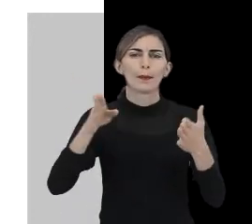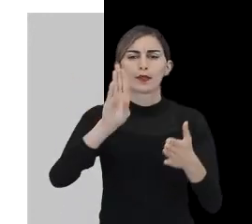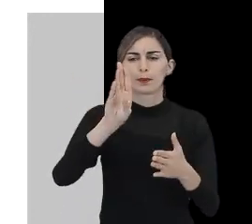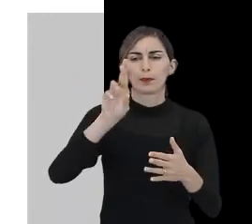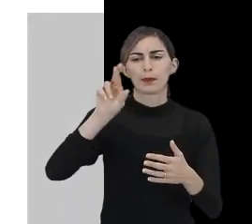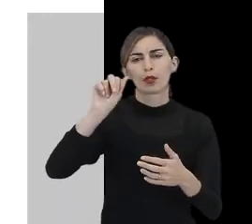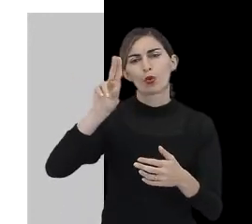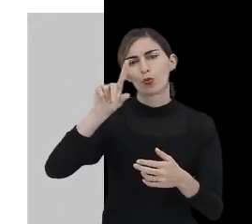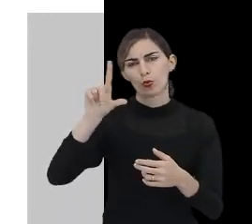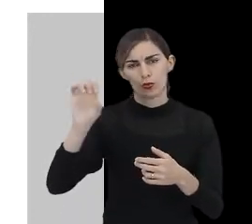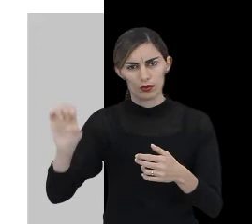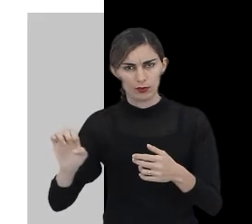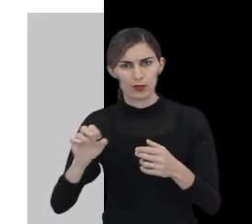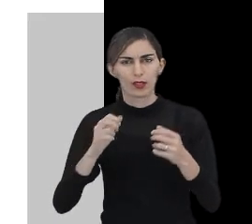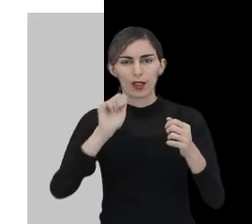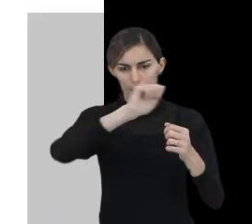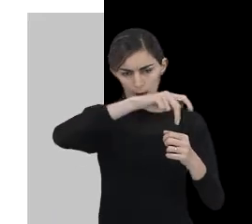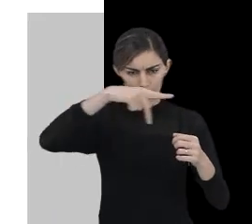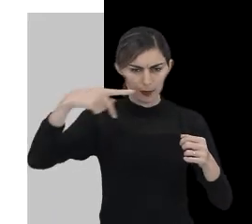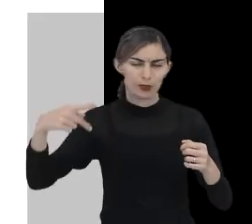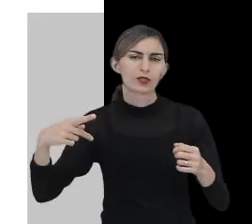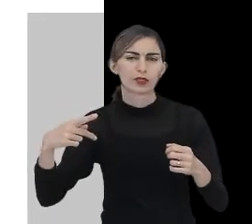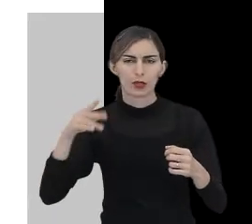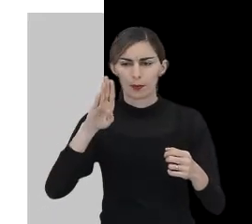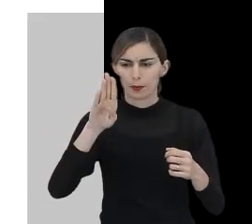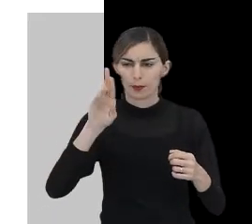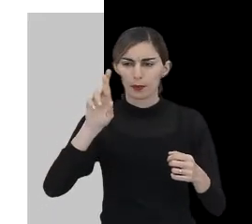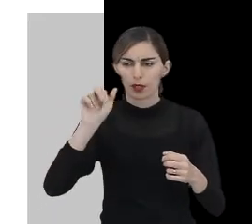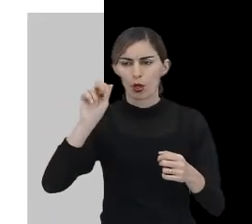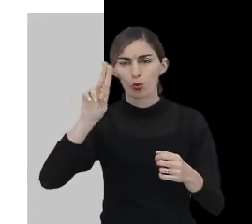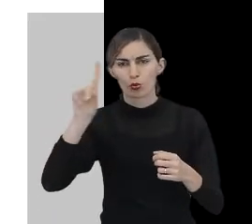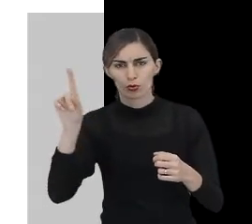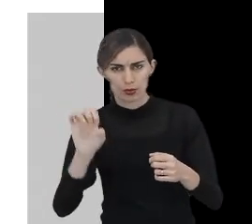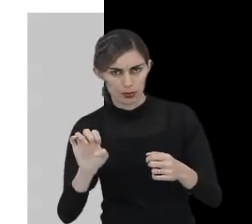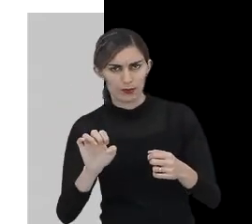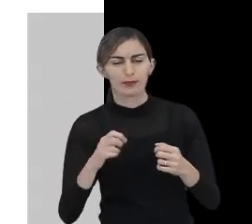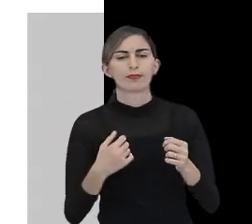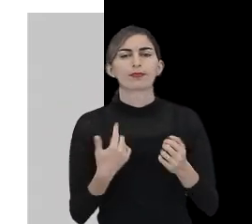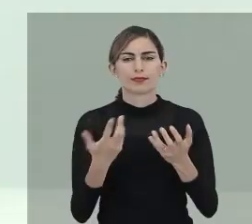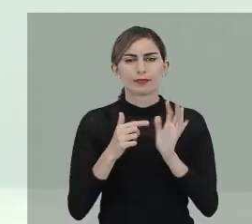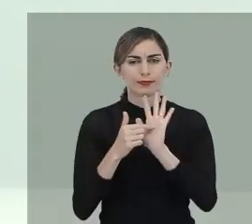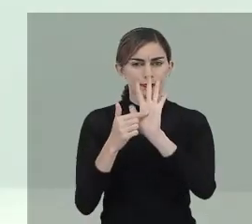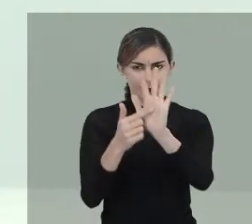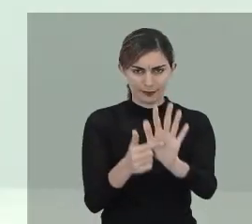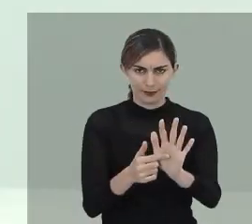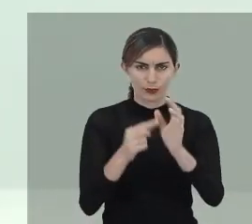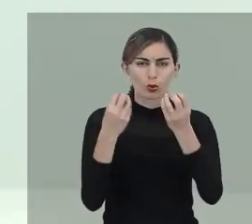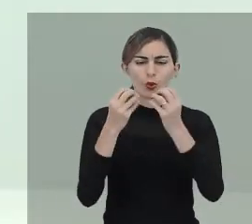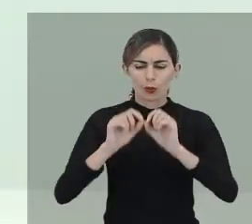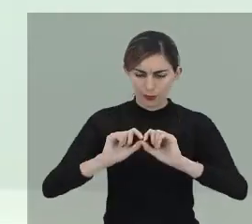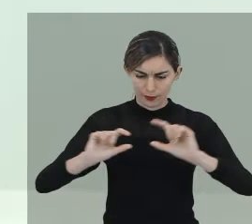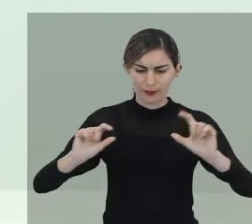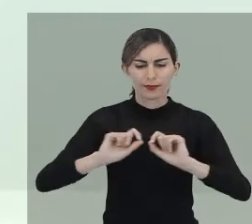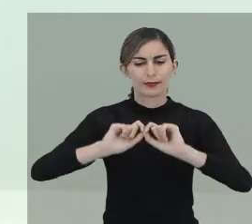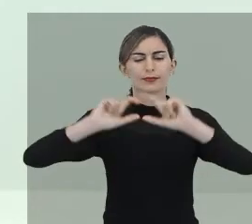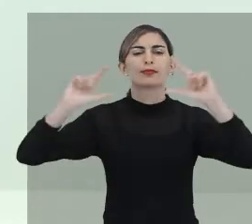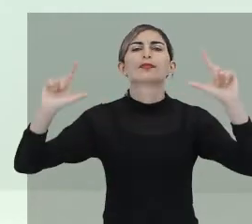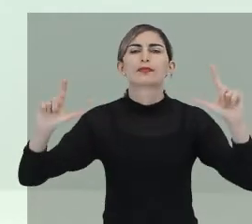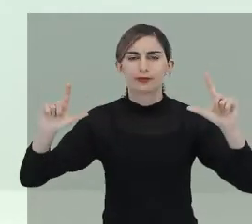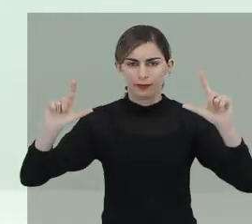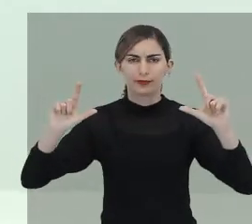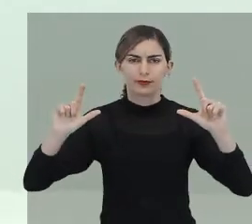Então, você está na sua aplicação e em determinado momento você quer abrir um browser, certo? Então, essa forma aqui da gente abrir